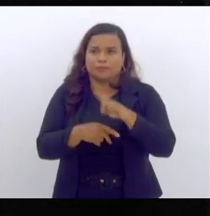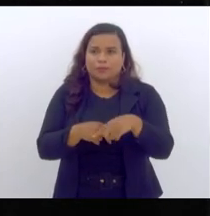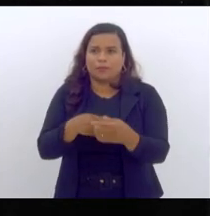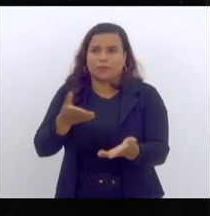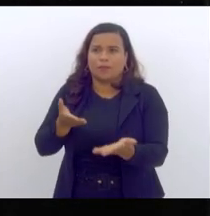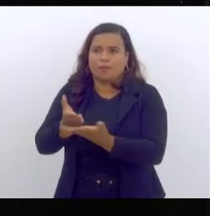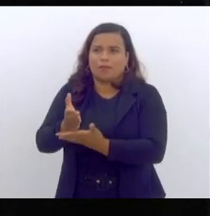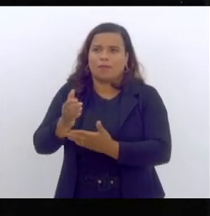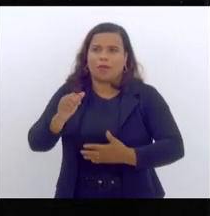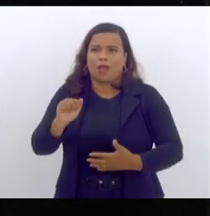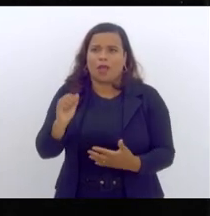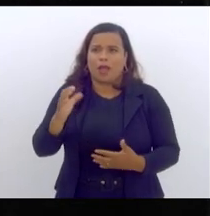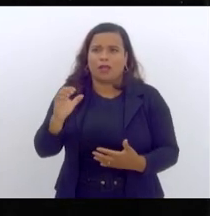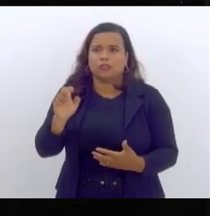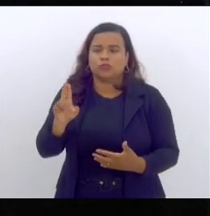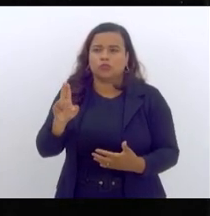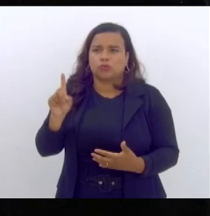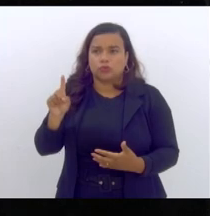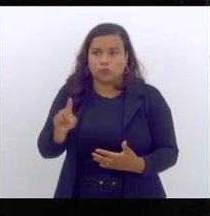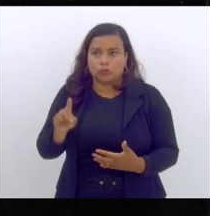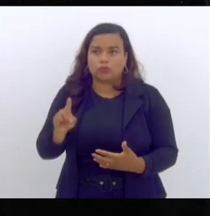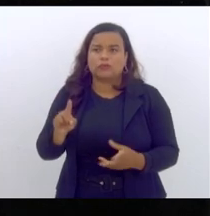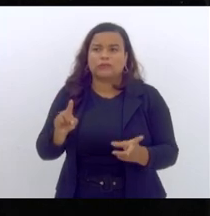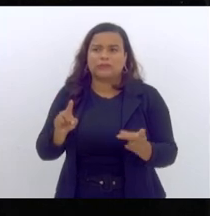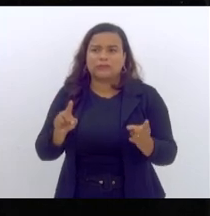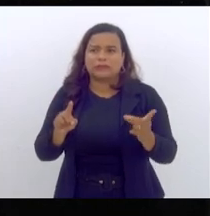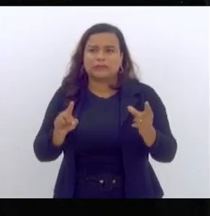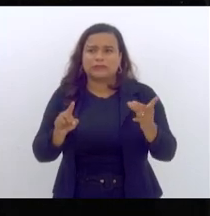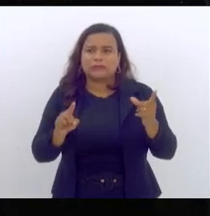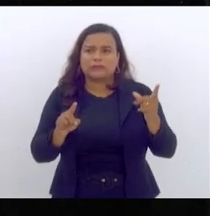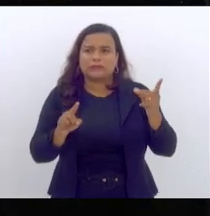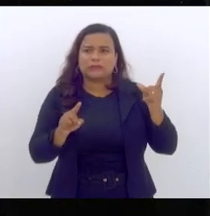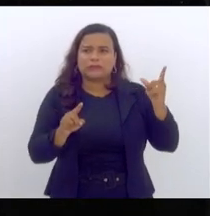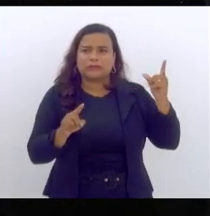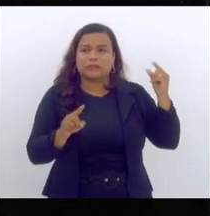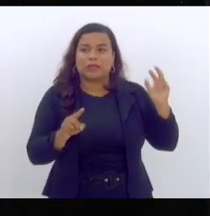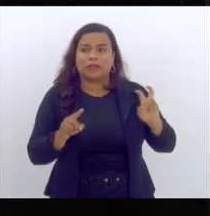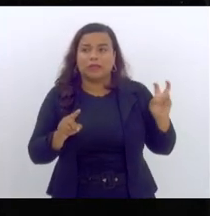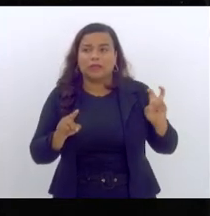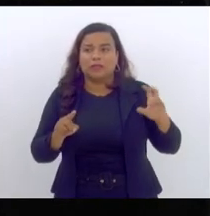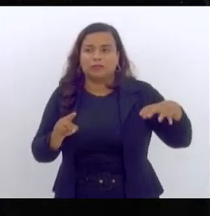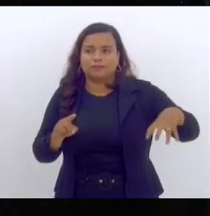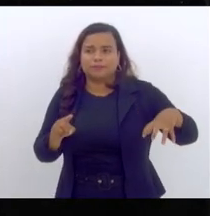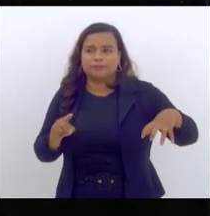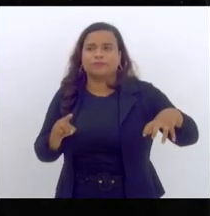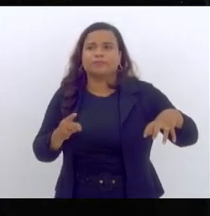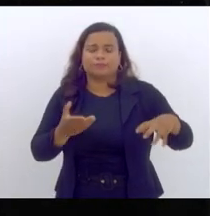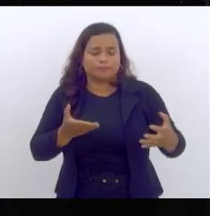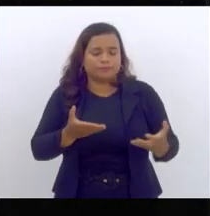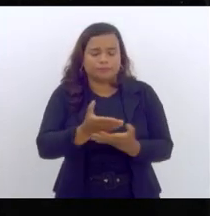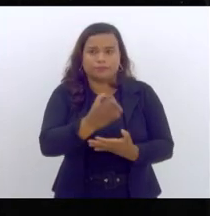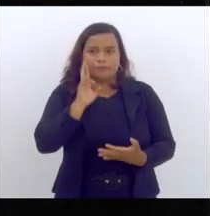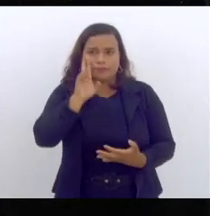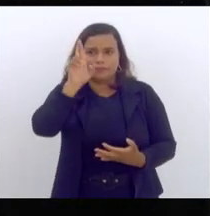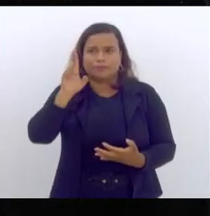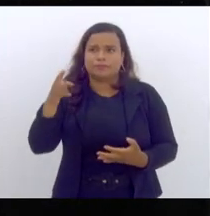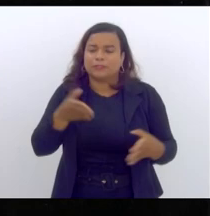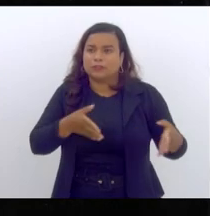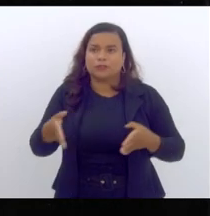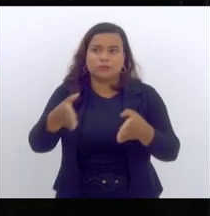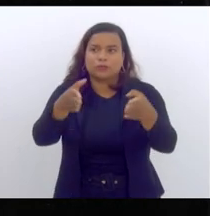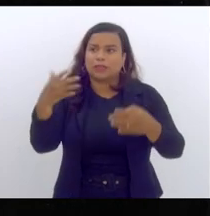do aço muito tempo antes do quinto distrito onde cedia esse Porto não se tinha estrada